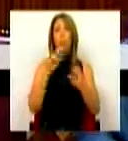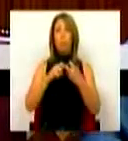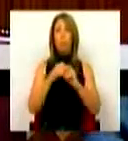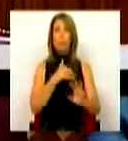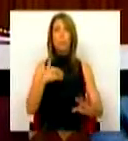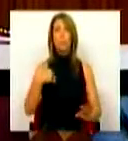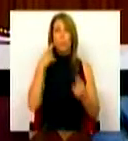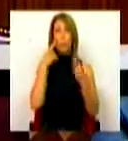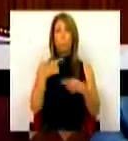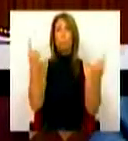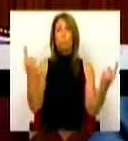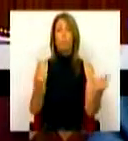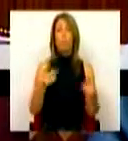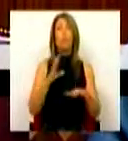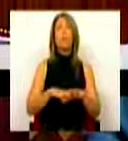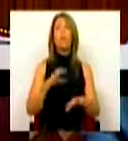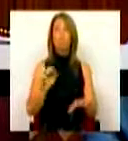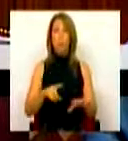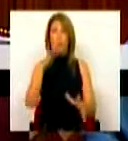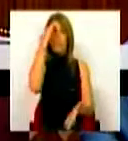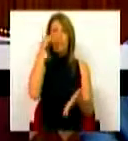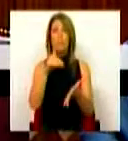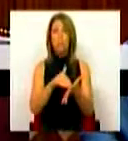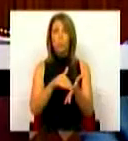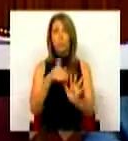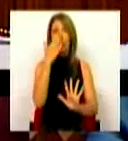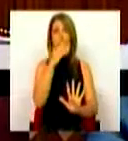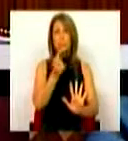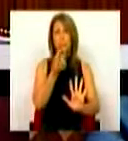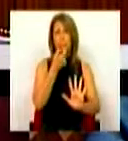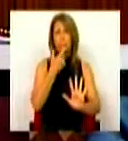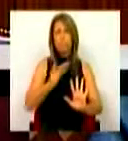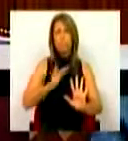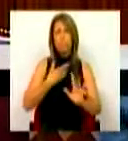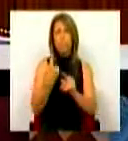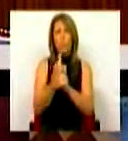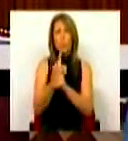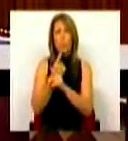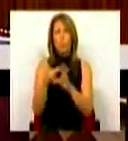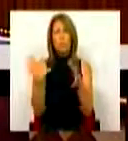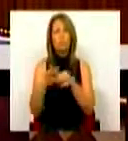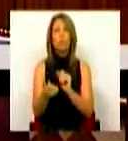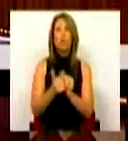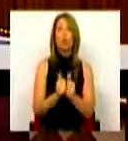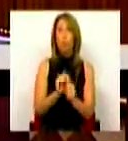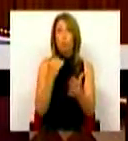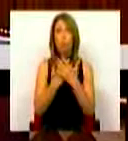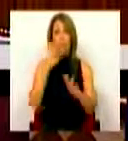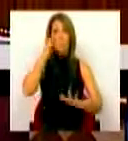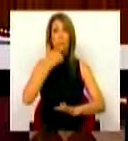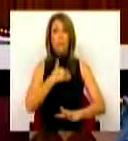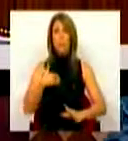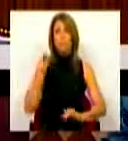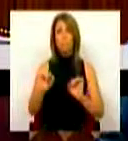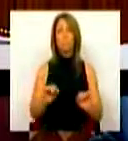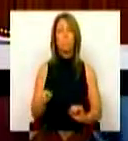aos efeitos manifestamente nefastos que o uso das substâncias dopantes tem na saúde dos seus consumidores. Portugal